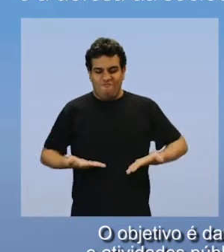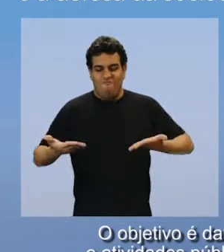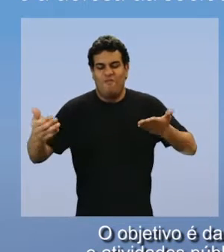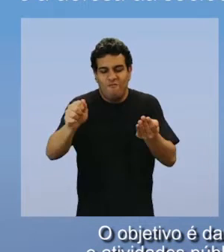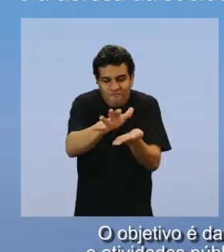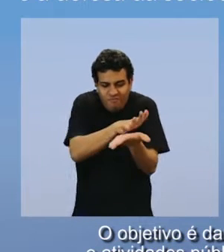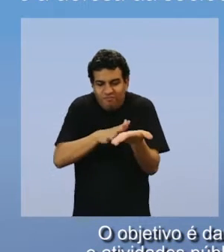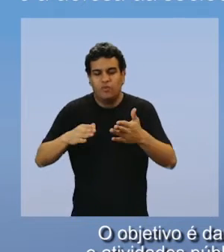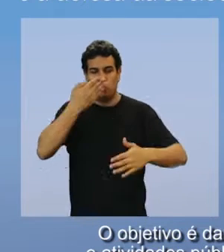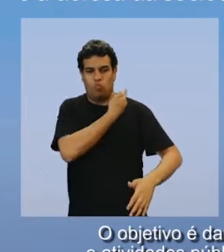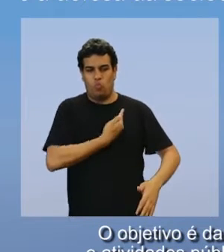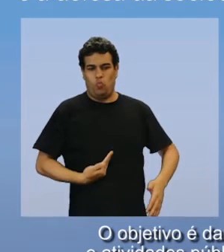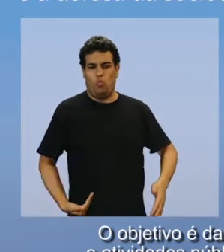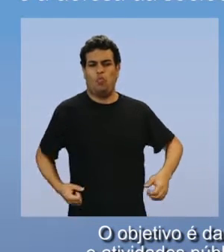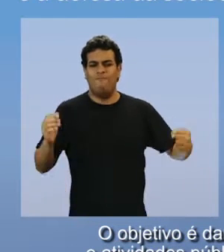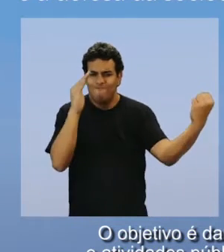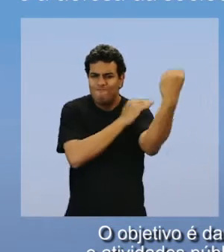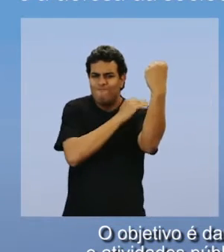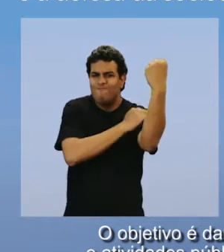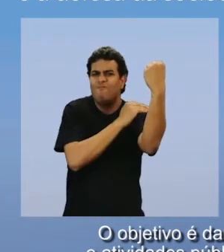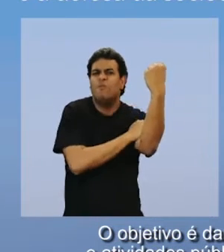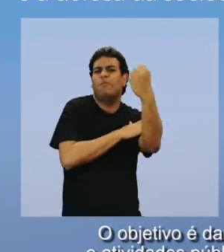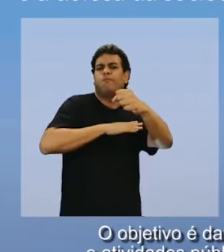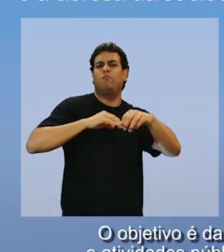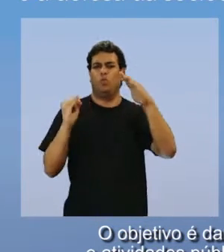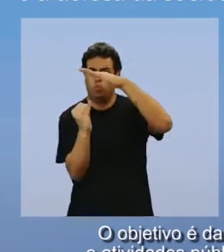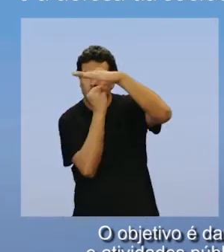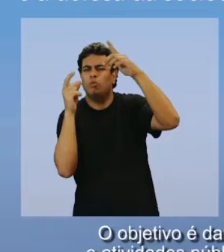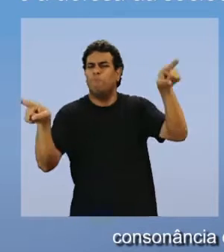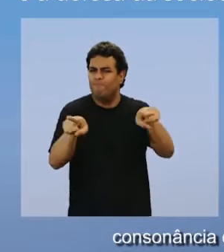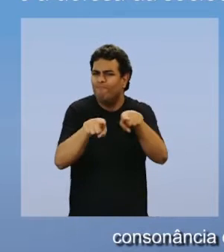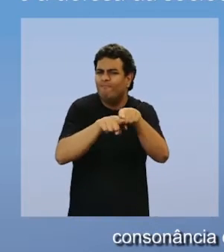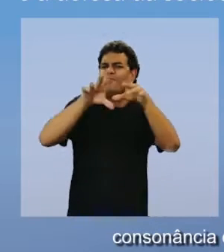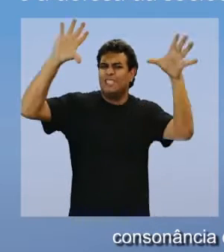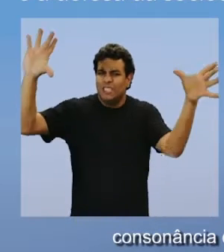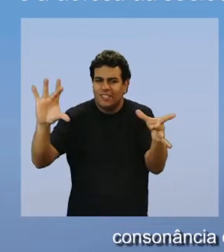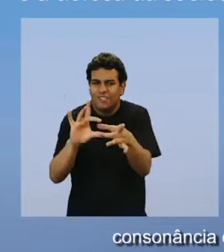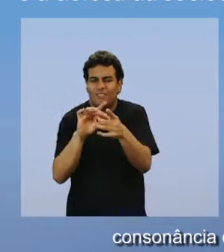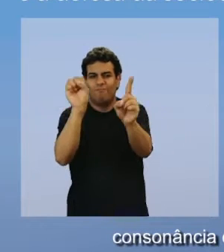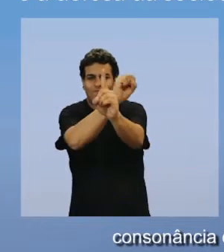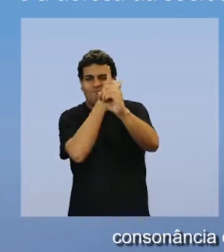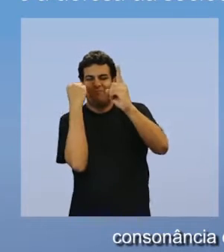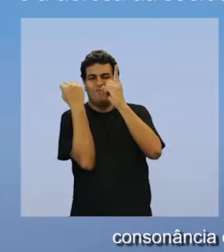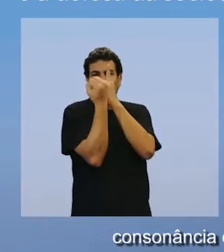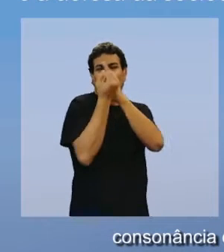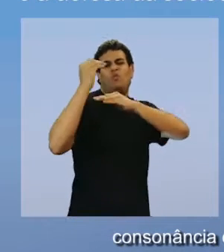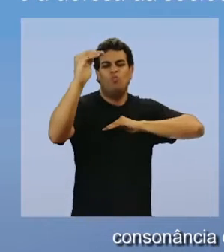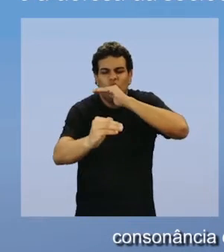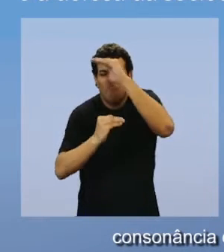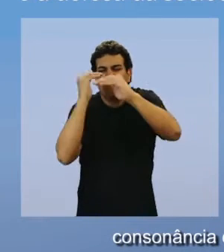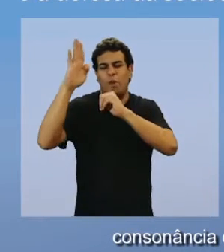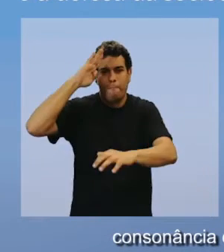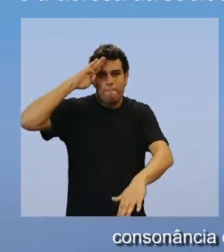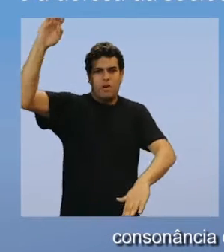públicos, fortalecendo a atuação institucional e promovendo a cidadania em consonância com a principal missão da instituição,